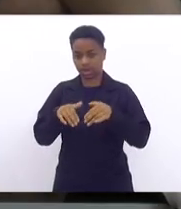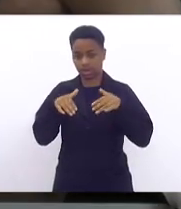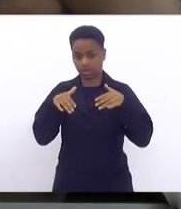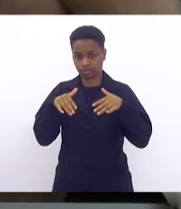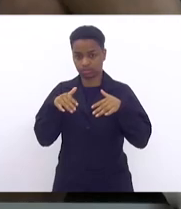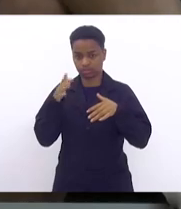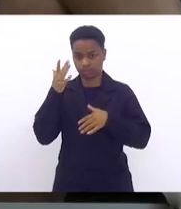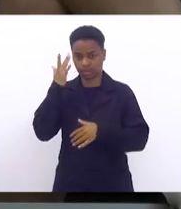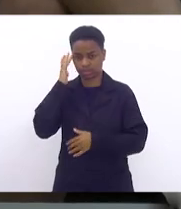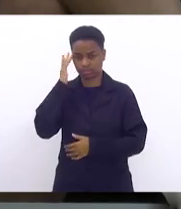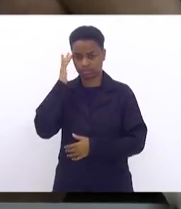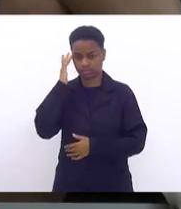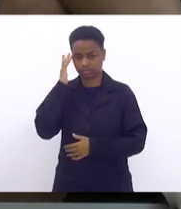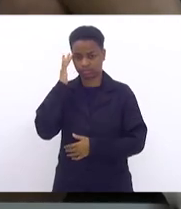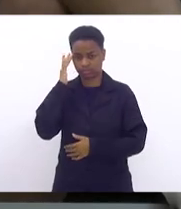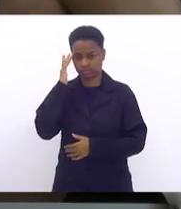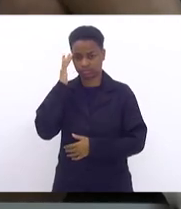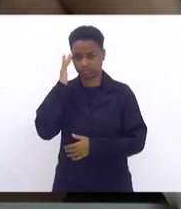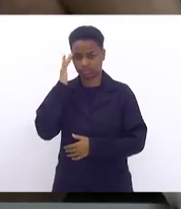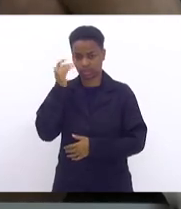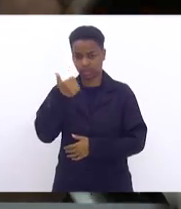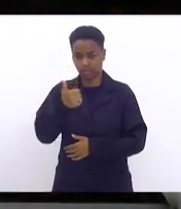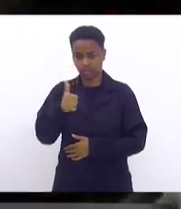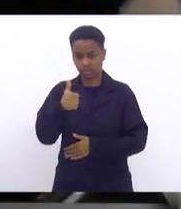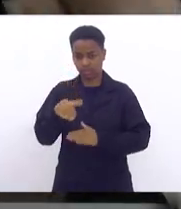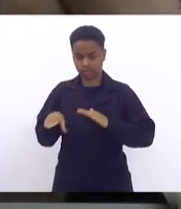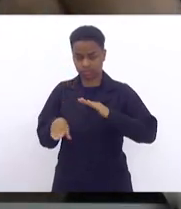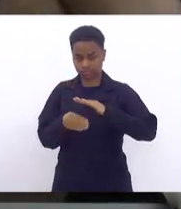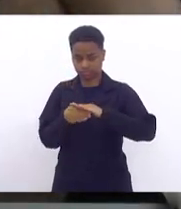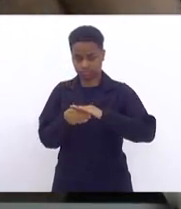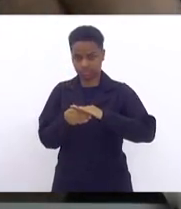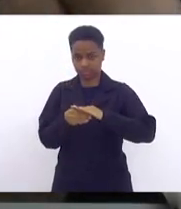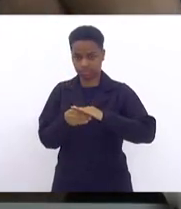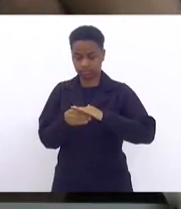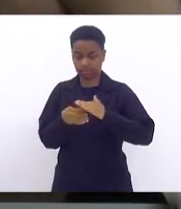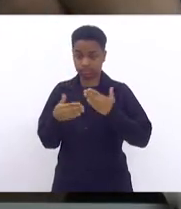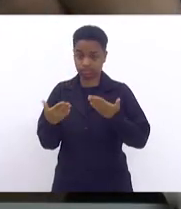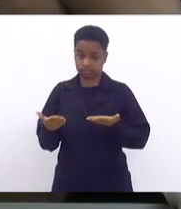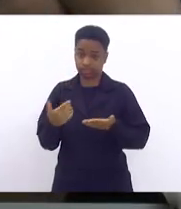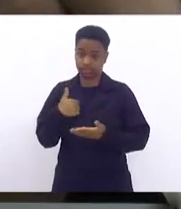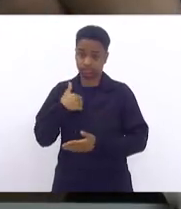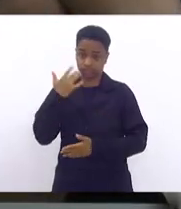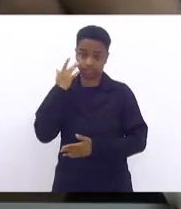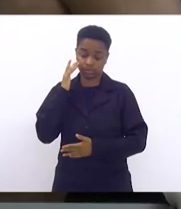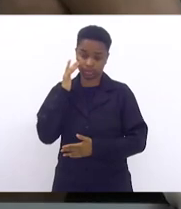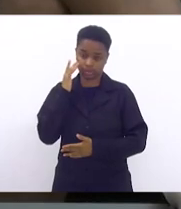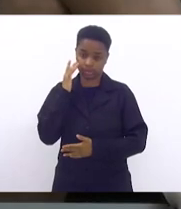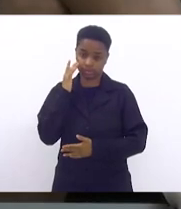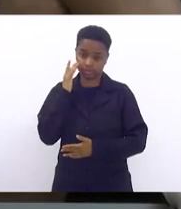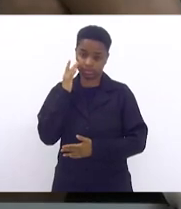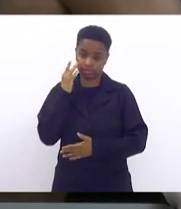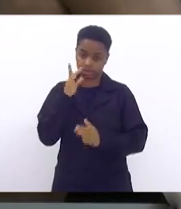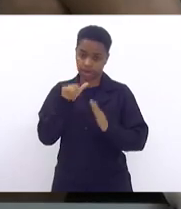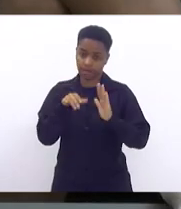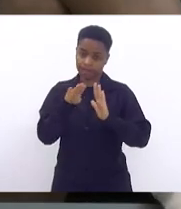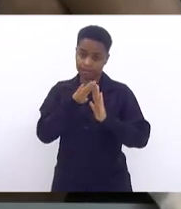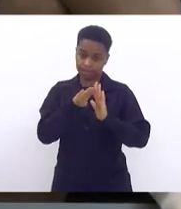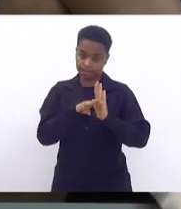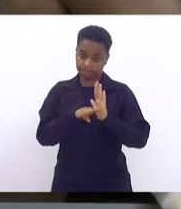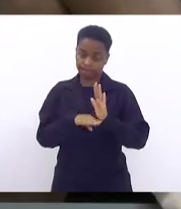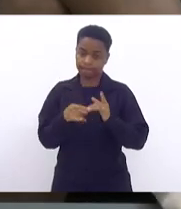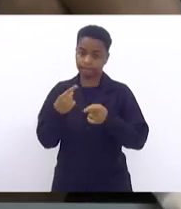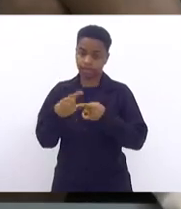se eu não me engano, 11 emendas. Então, eu acho que temos condição, é um programa, é uma